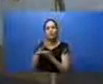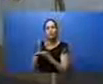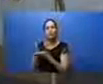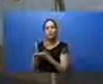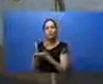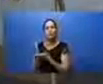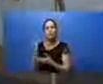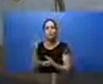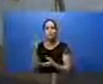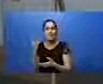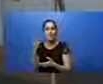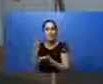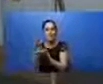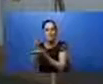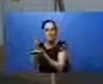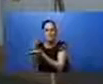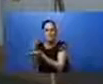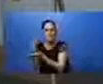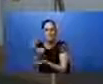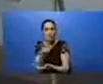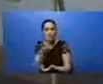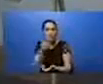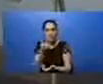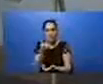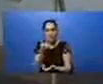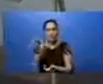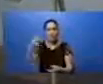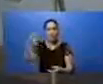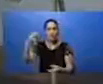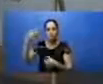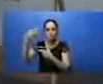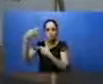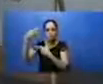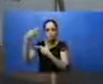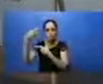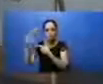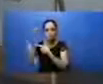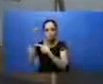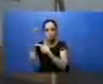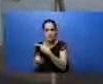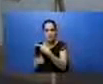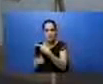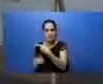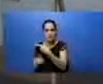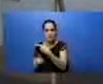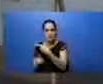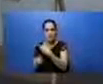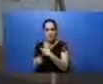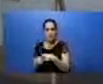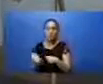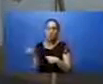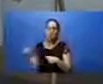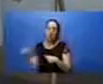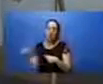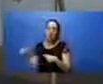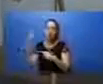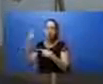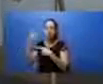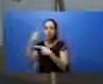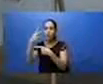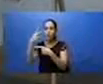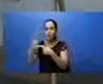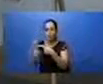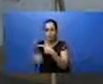ela é 3/6. E essa, 2 de 6,